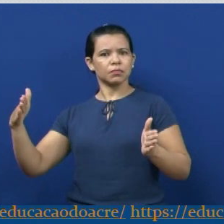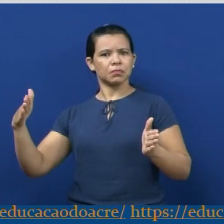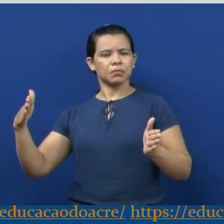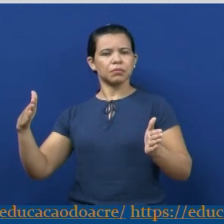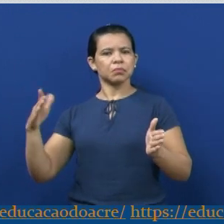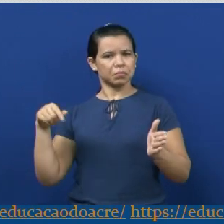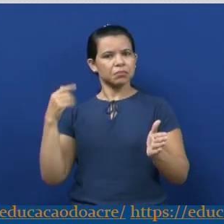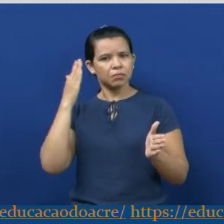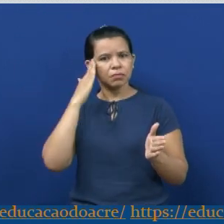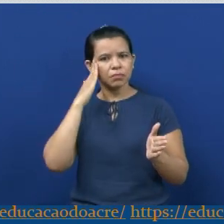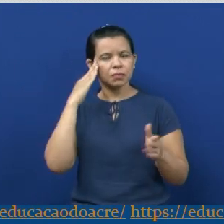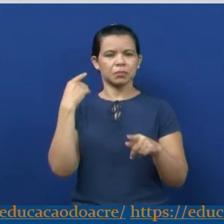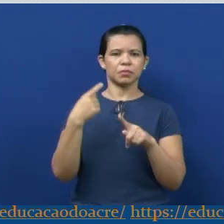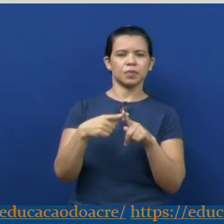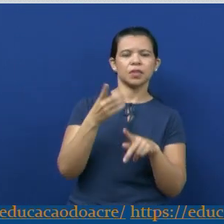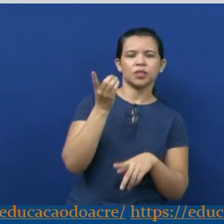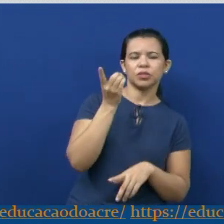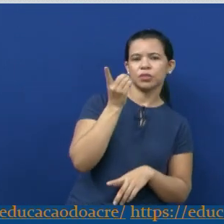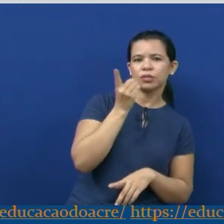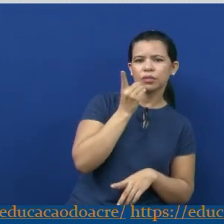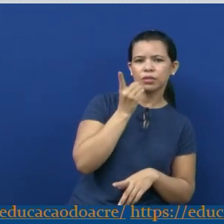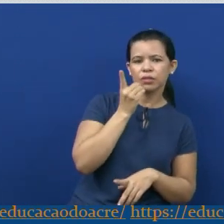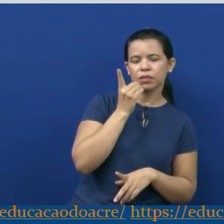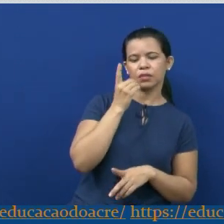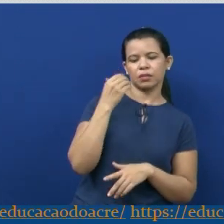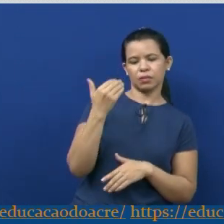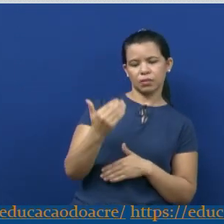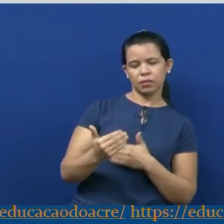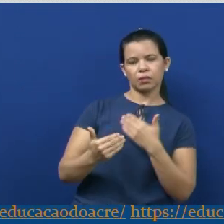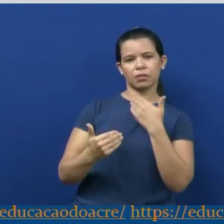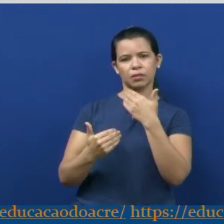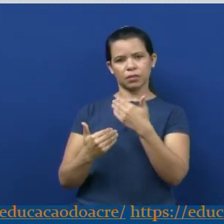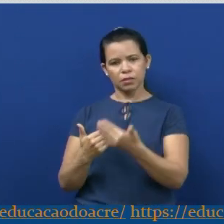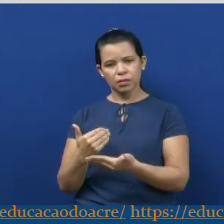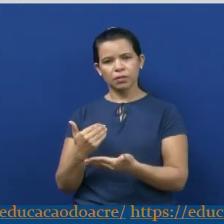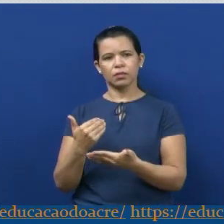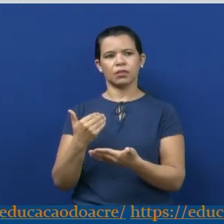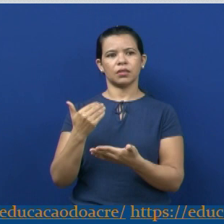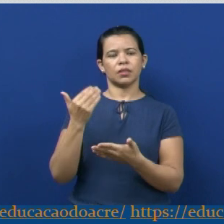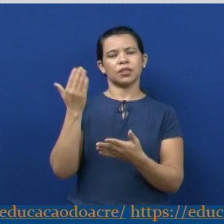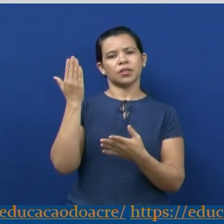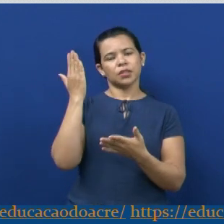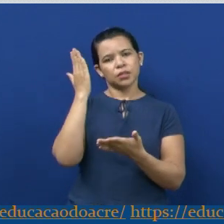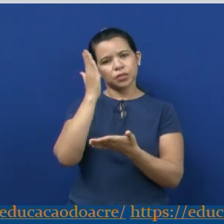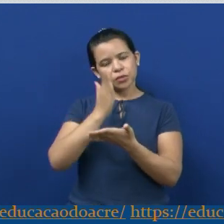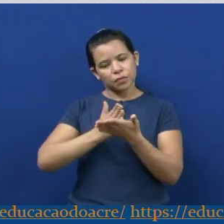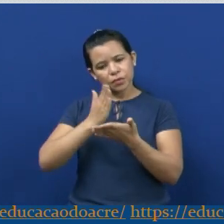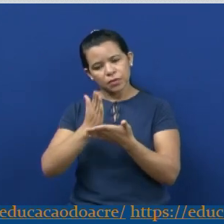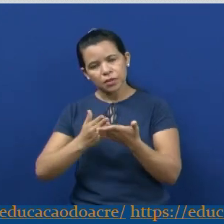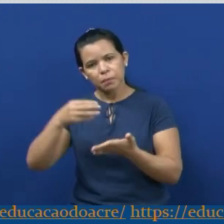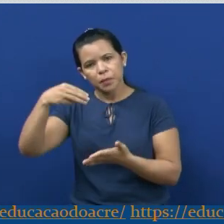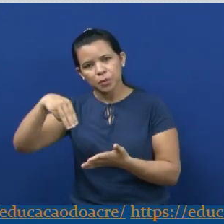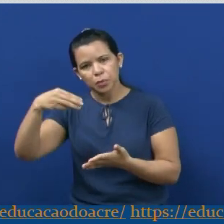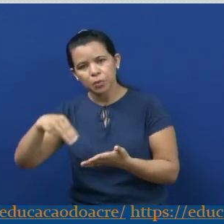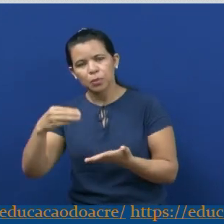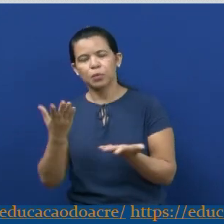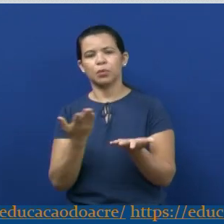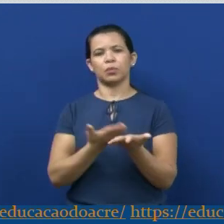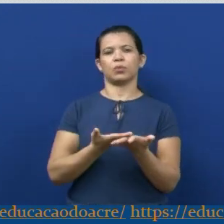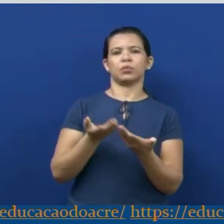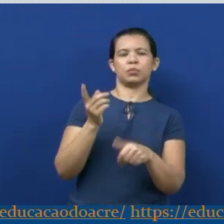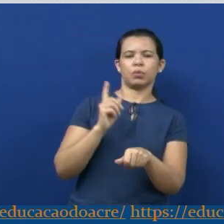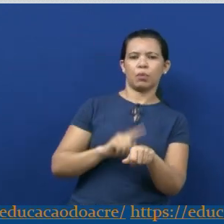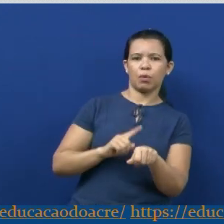nós contamos os nossos dias, Esse dia que é dividido em minutos, horas,